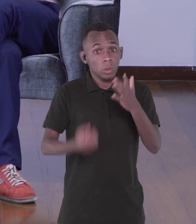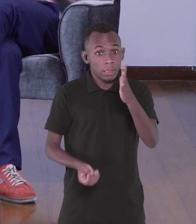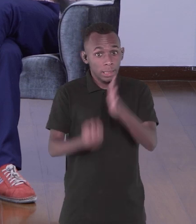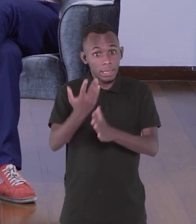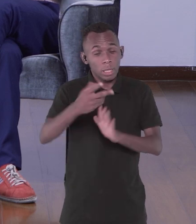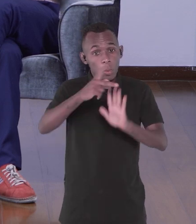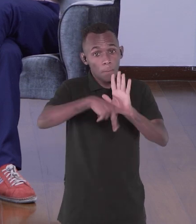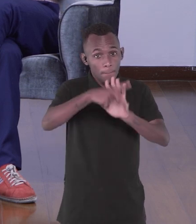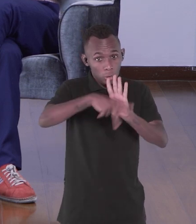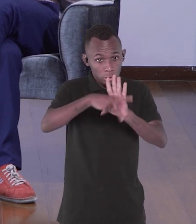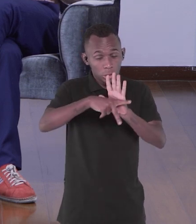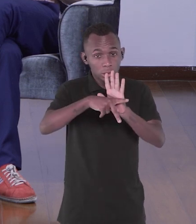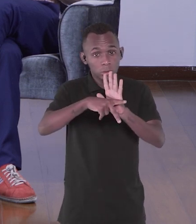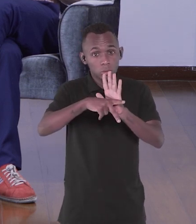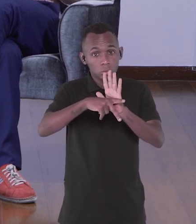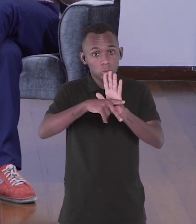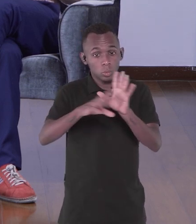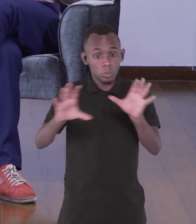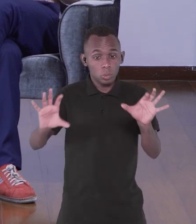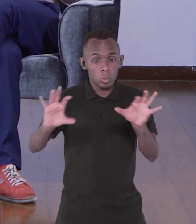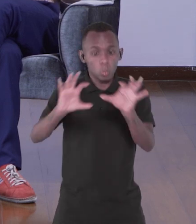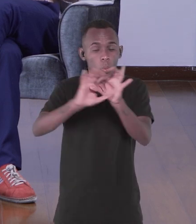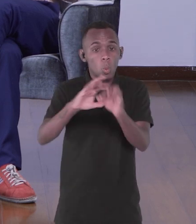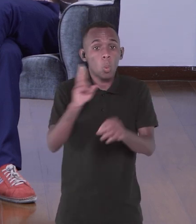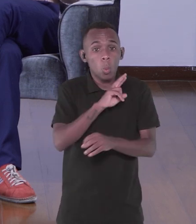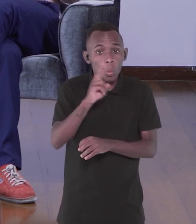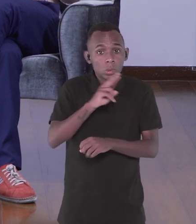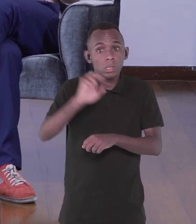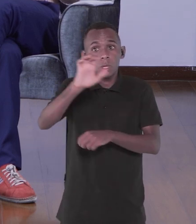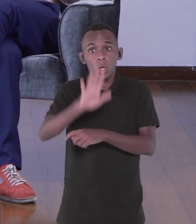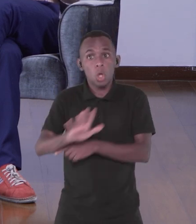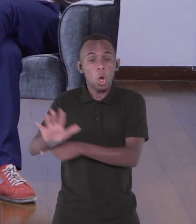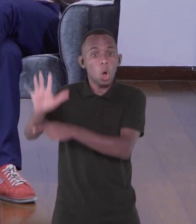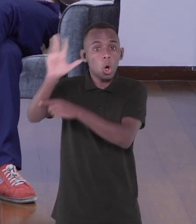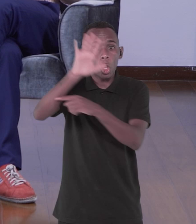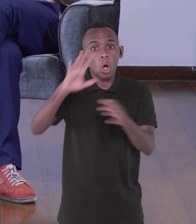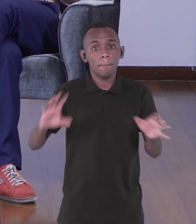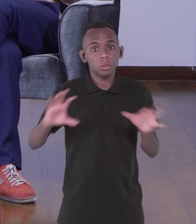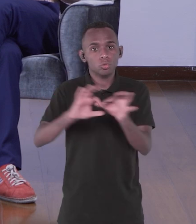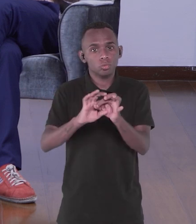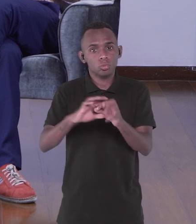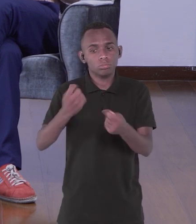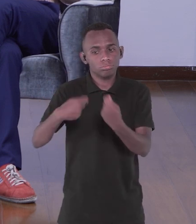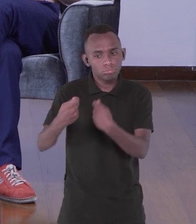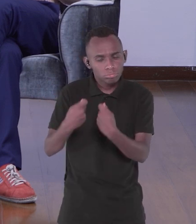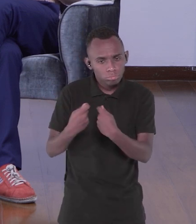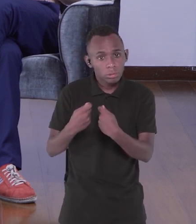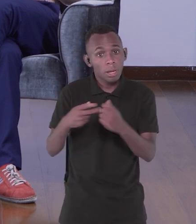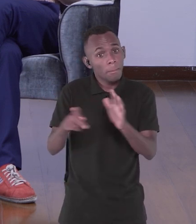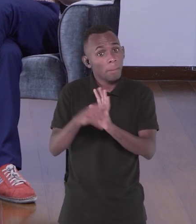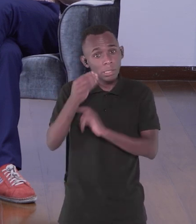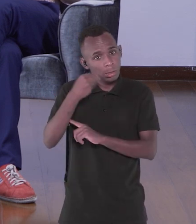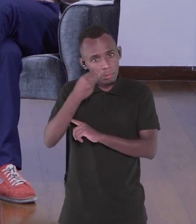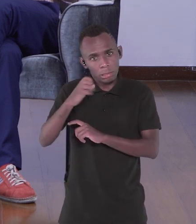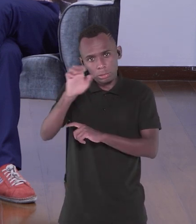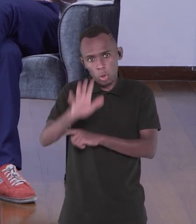de integração da Rússia à economia europeia, pensando no quê? Na própria experiência